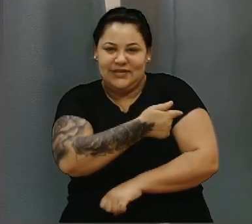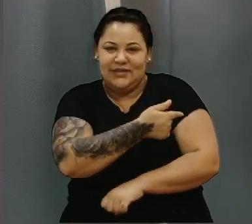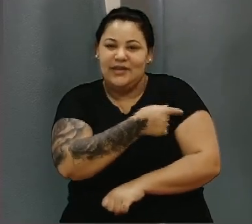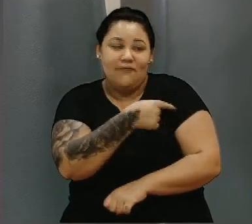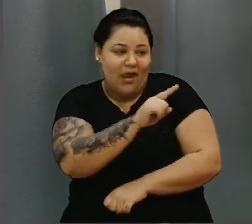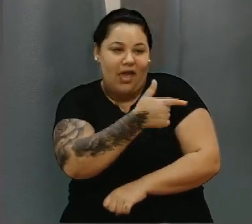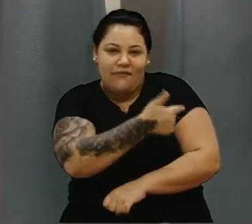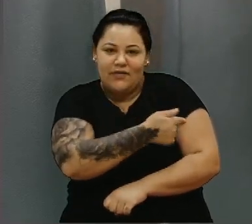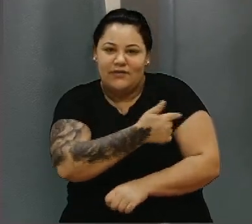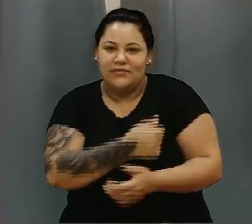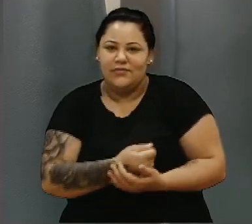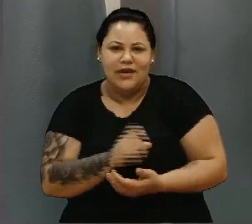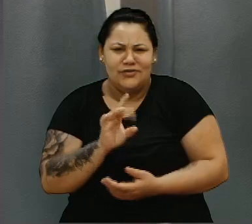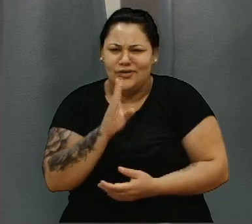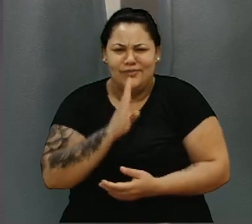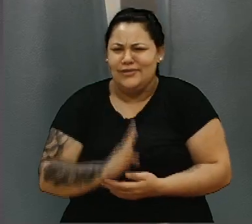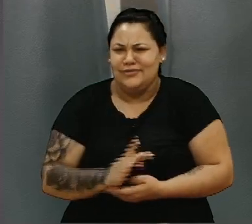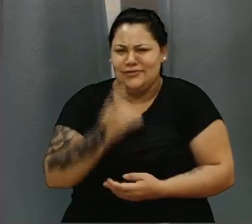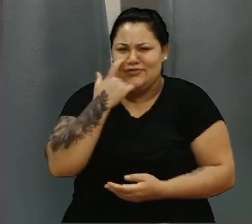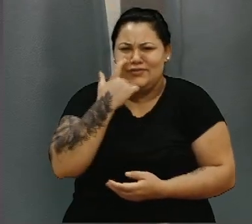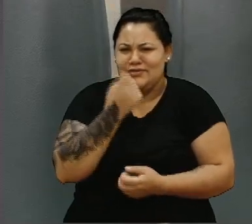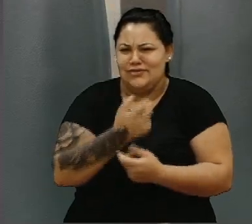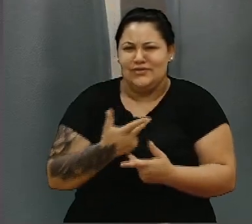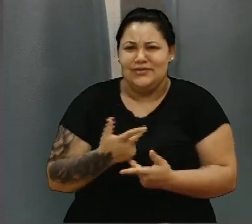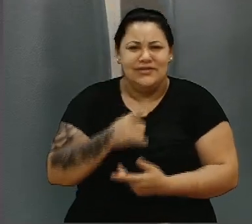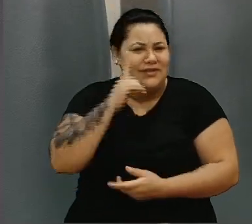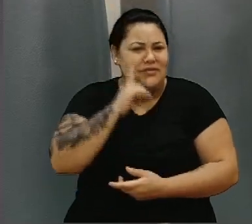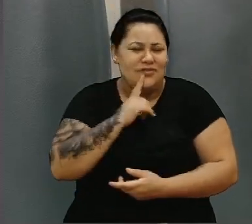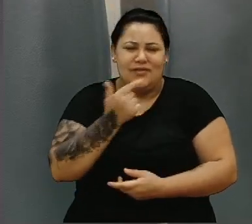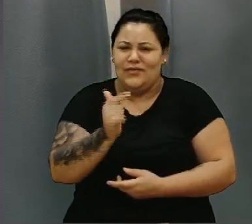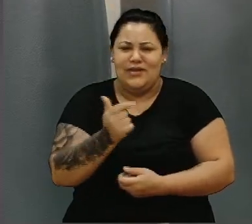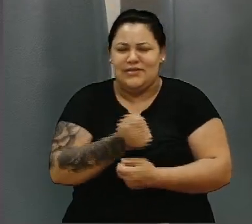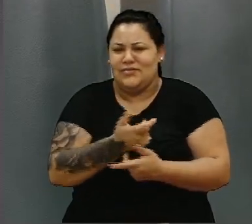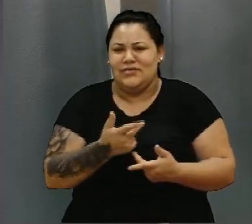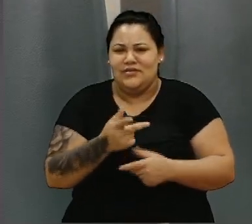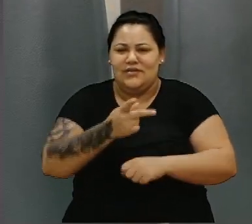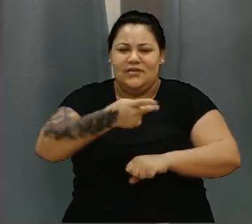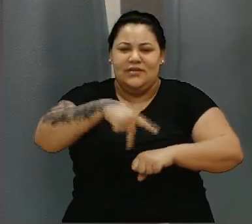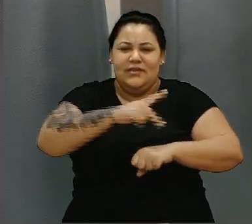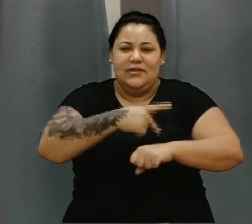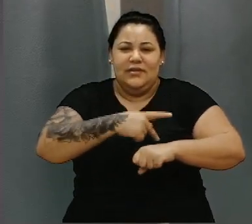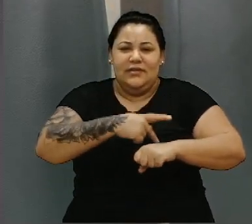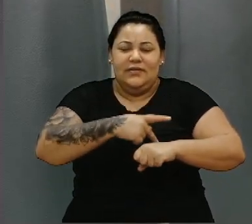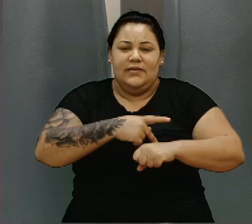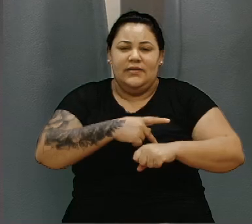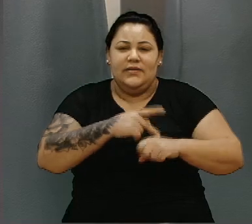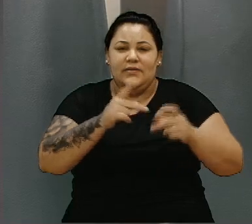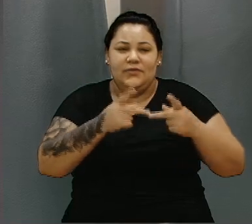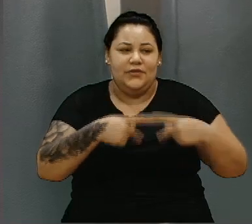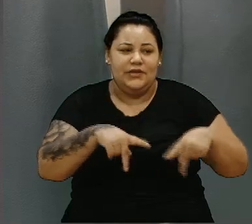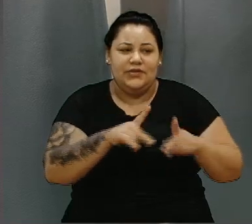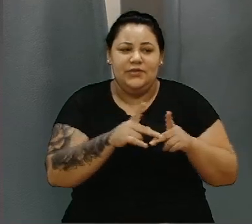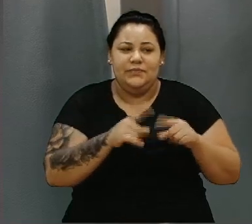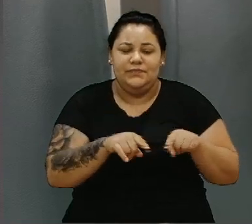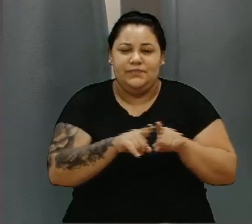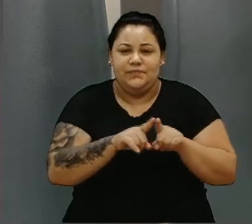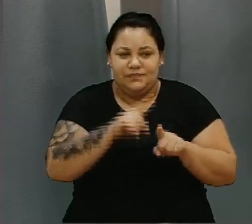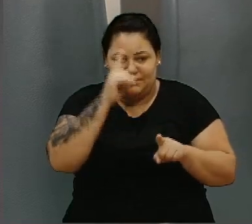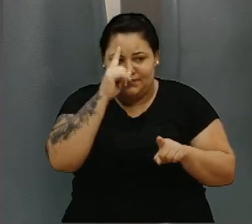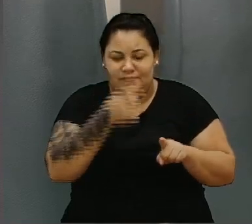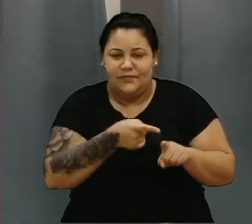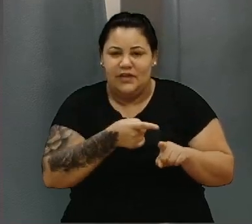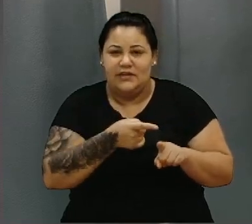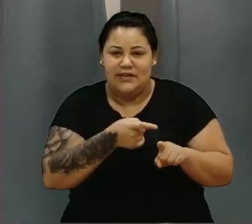Brasil a gente vê isso, é só aqui nos Estados Unidos não existe isso, e países que a população sim manda e tem a sua liberdade